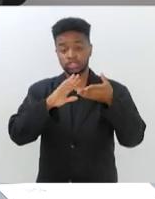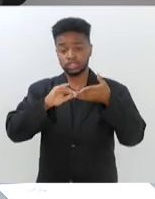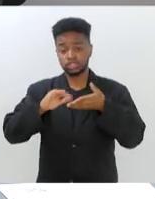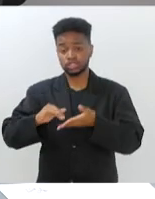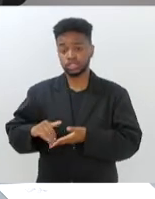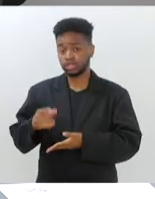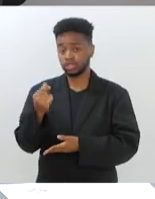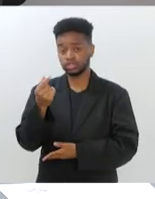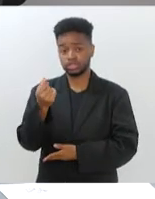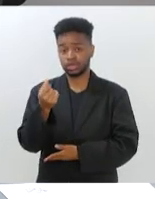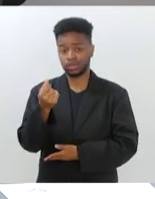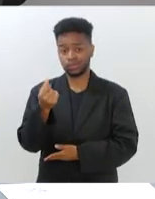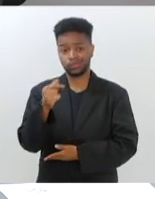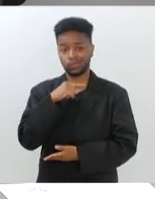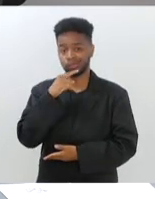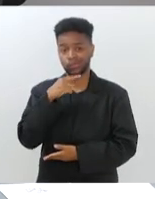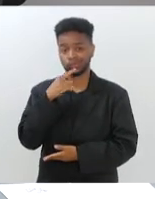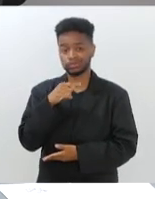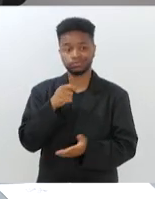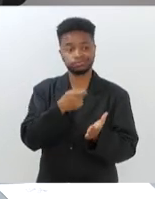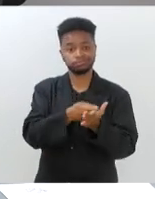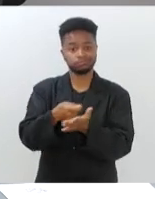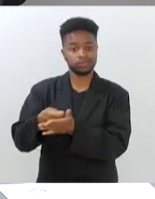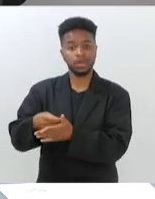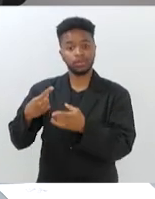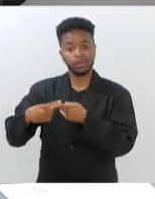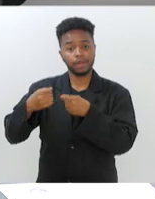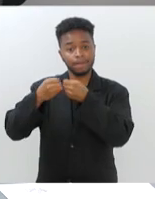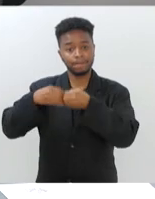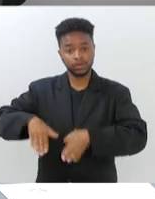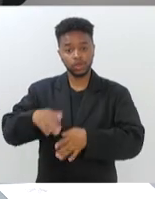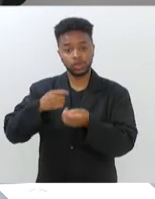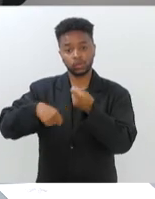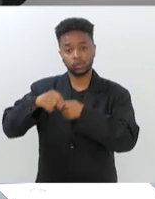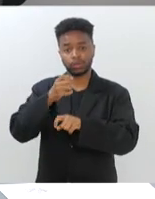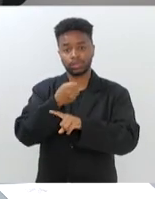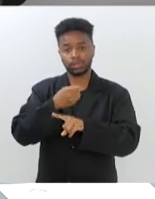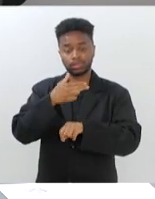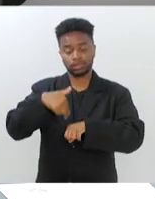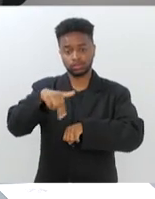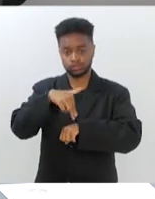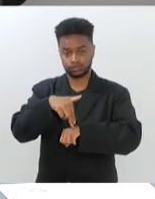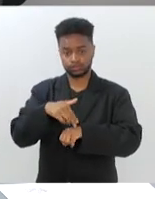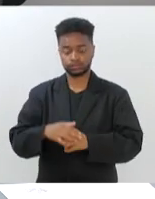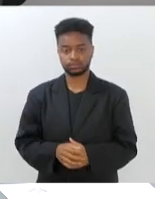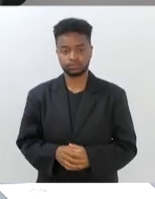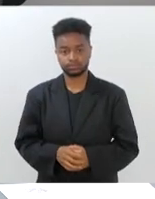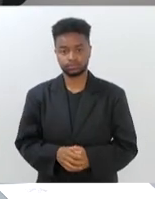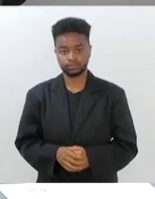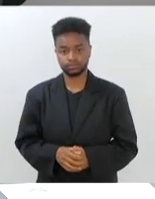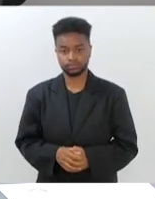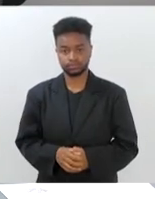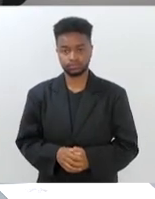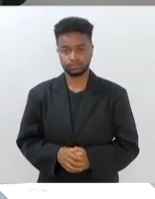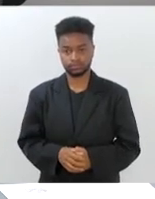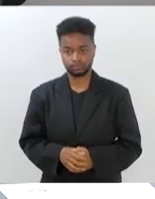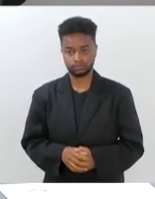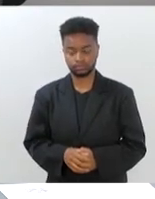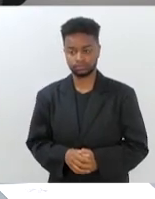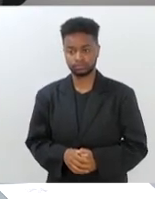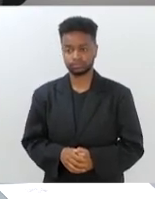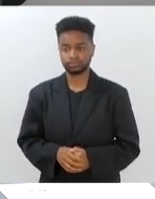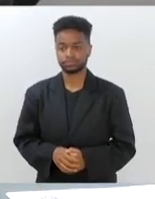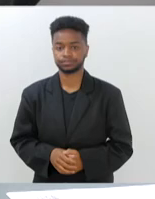de circulação tá balando a economia Nacional ó pelo